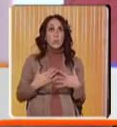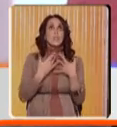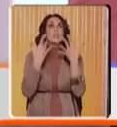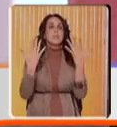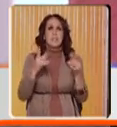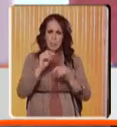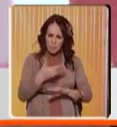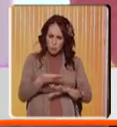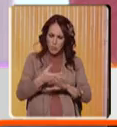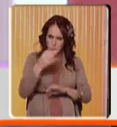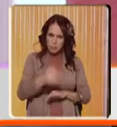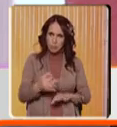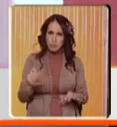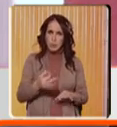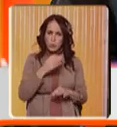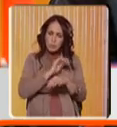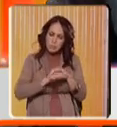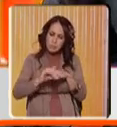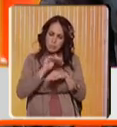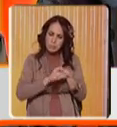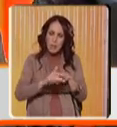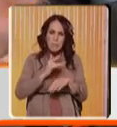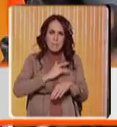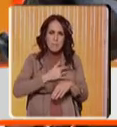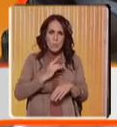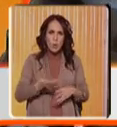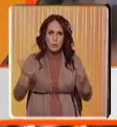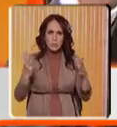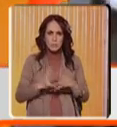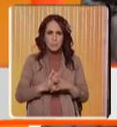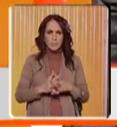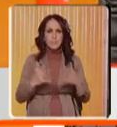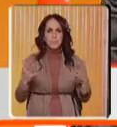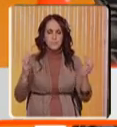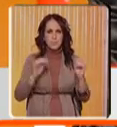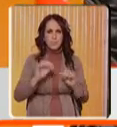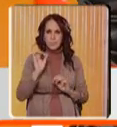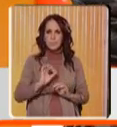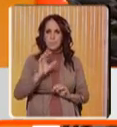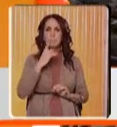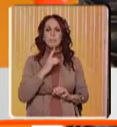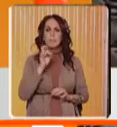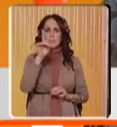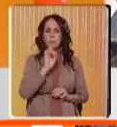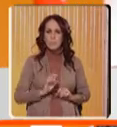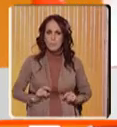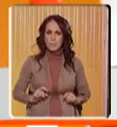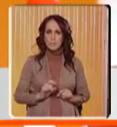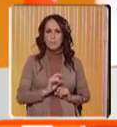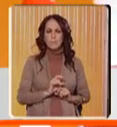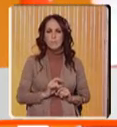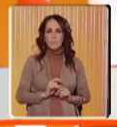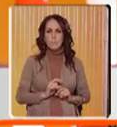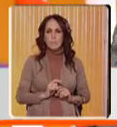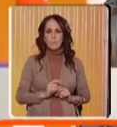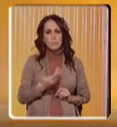preliminares e da própria relação sexual. Sim. Estamos a falar do afeto. Exatamente. Do amor. Exatamente. É? Muito bem, então vamos lá colocar no ar a pergunta que fizemos há coisa de alguns